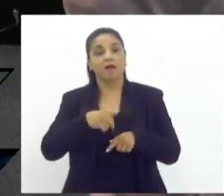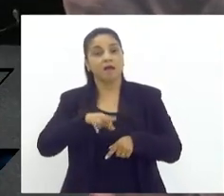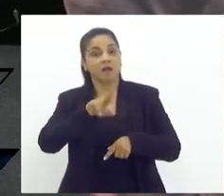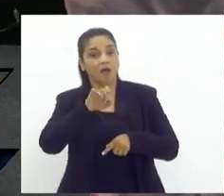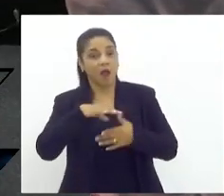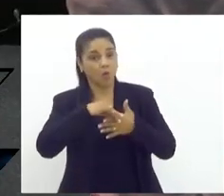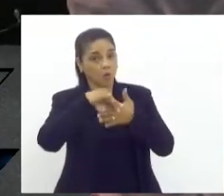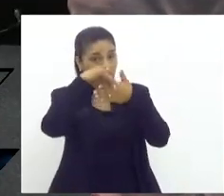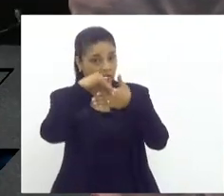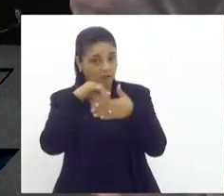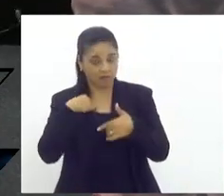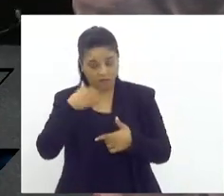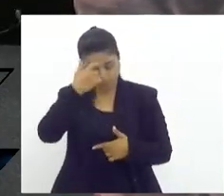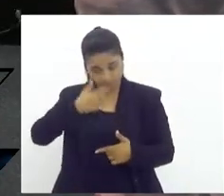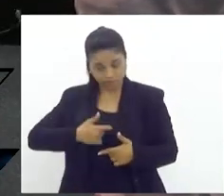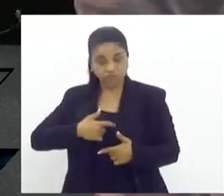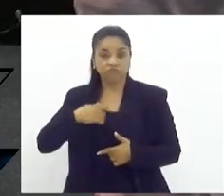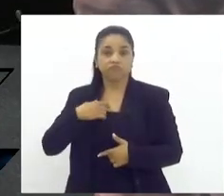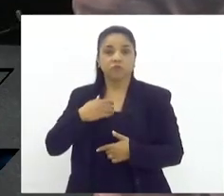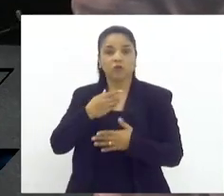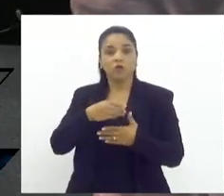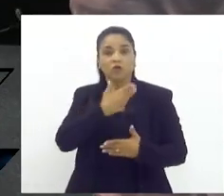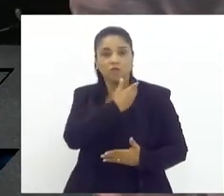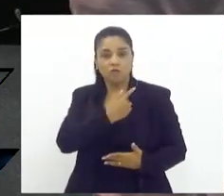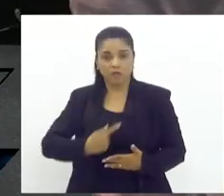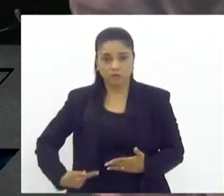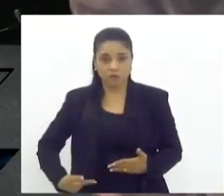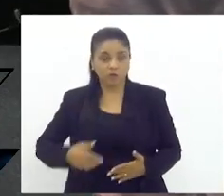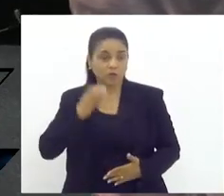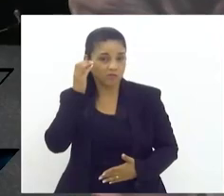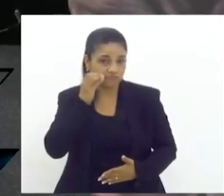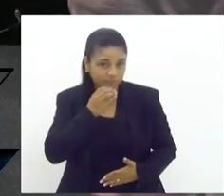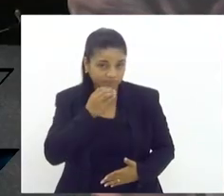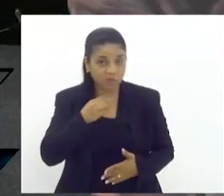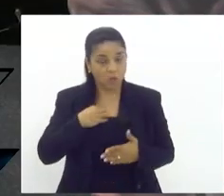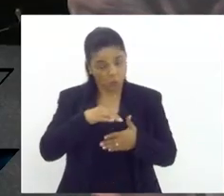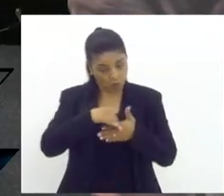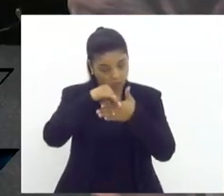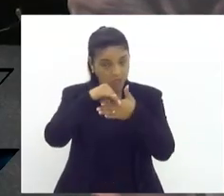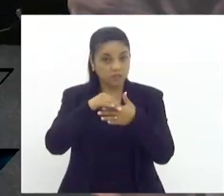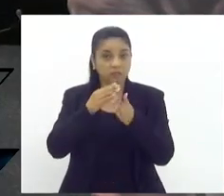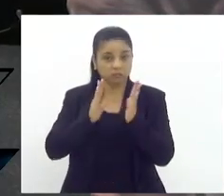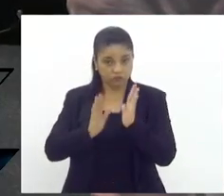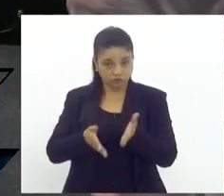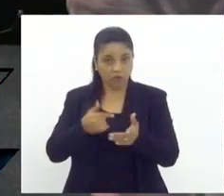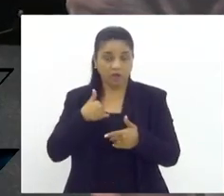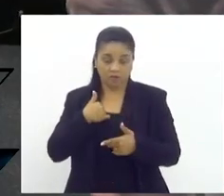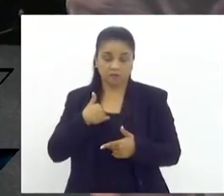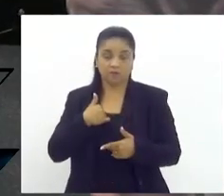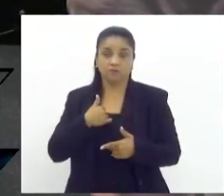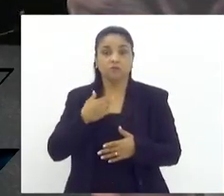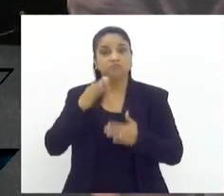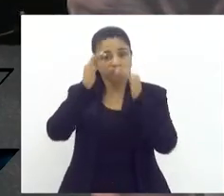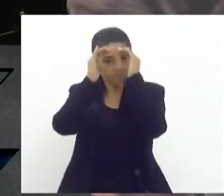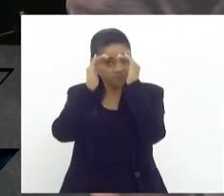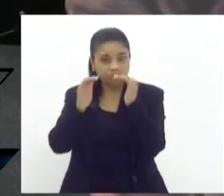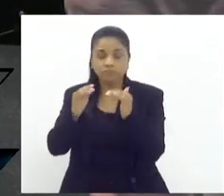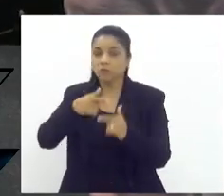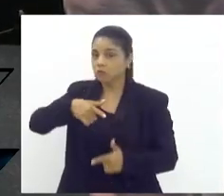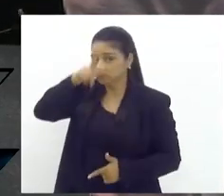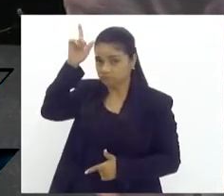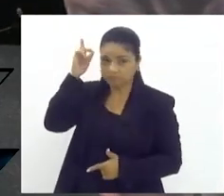do governador Cláudio Castro Muita honra e sempre tivemos com Doutor Luiz Paulo um respeito muito grande